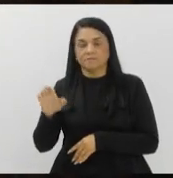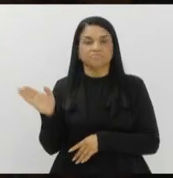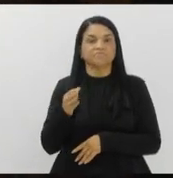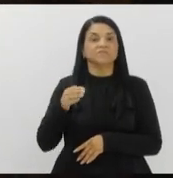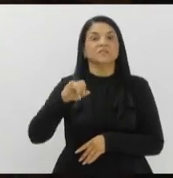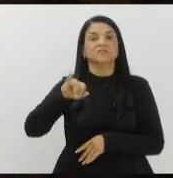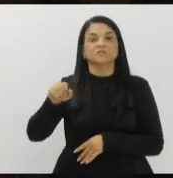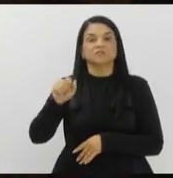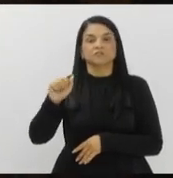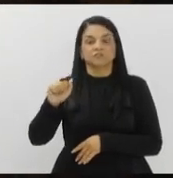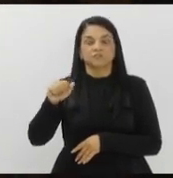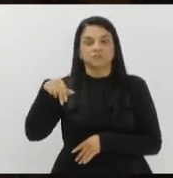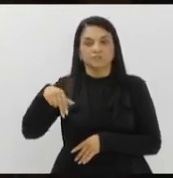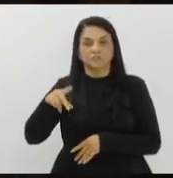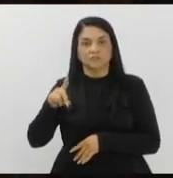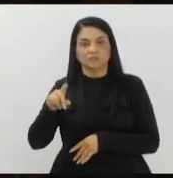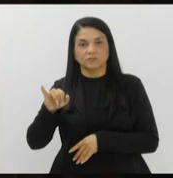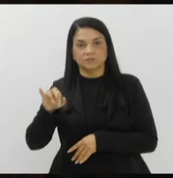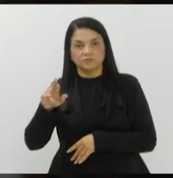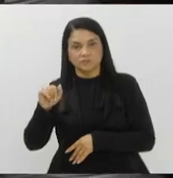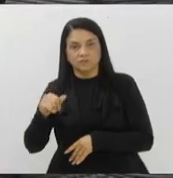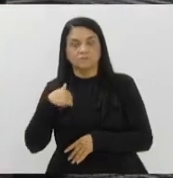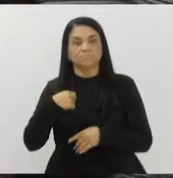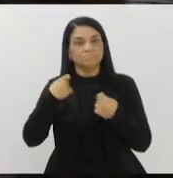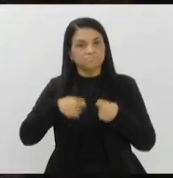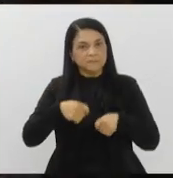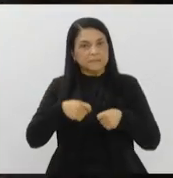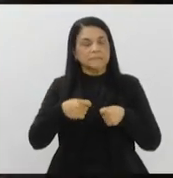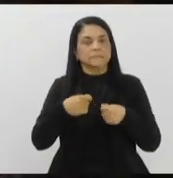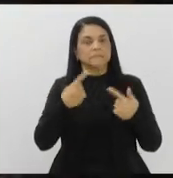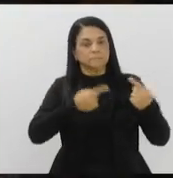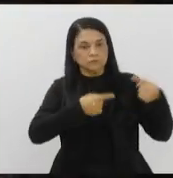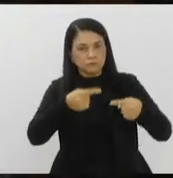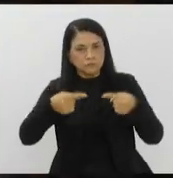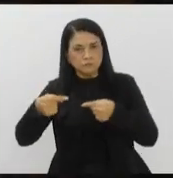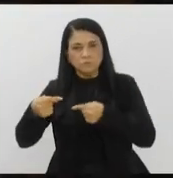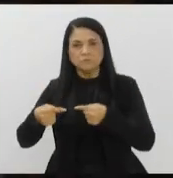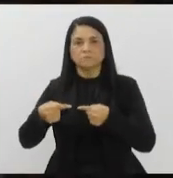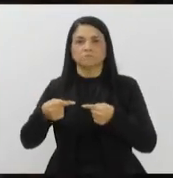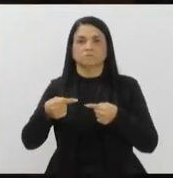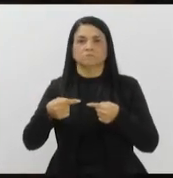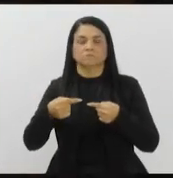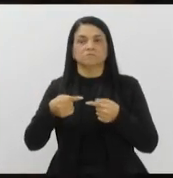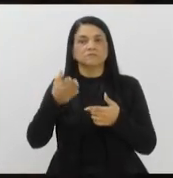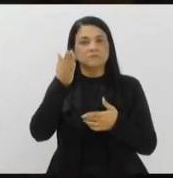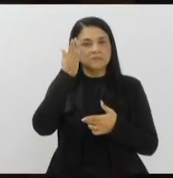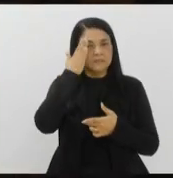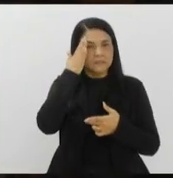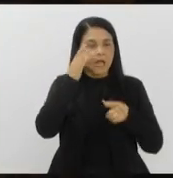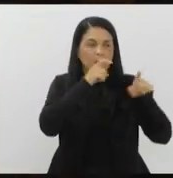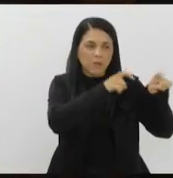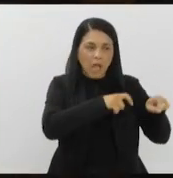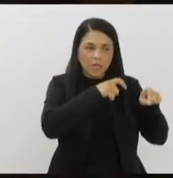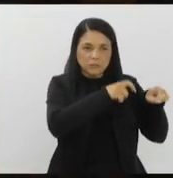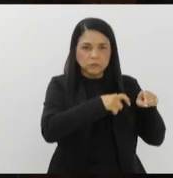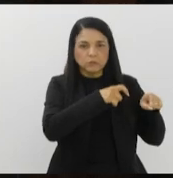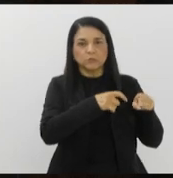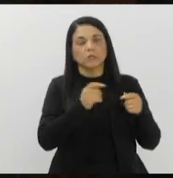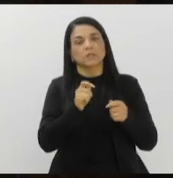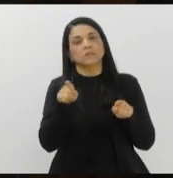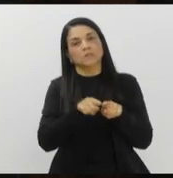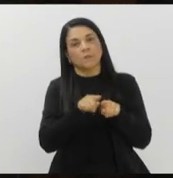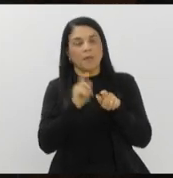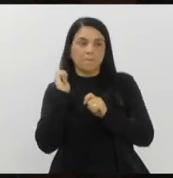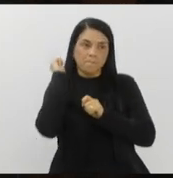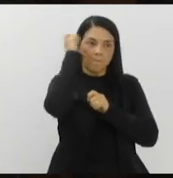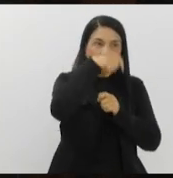da gente aprofundar essa discussão, porque a gente sabe como, tanto na agricultura quanto na pesca,